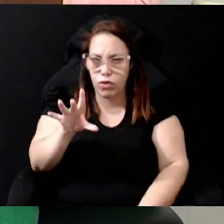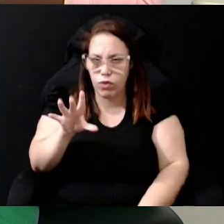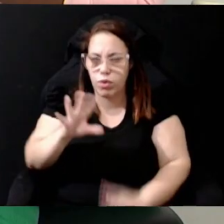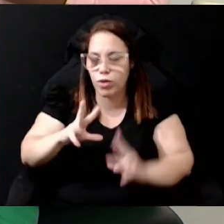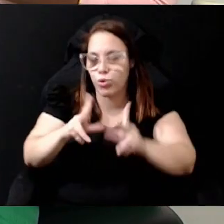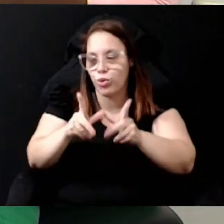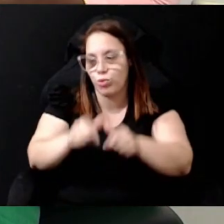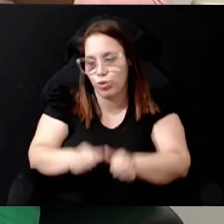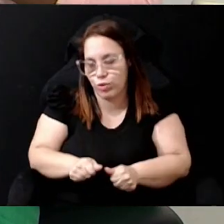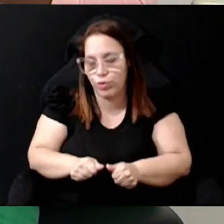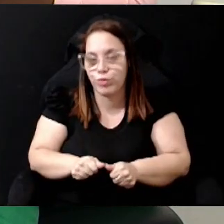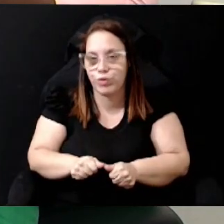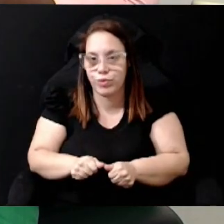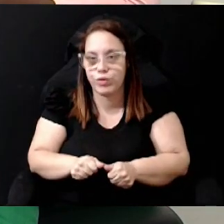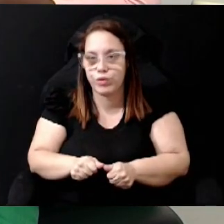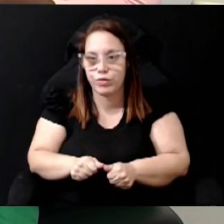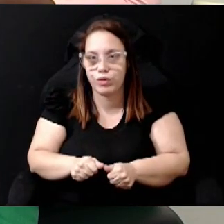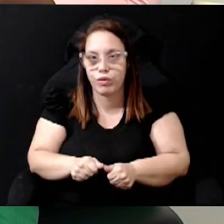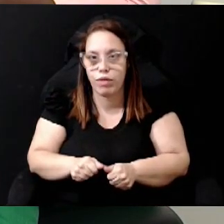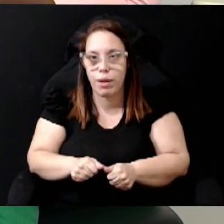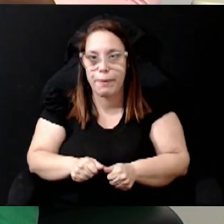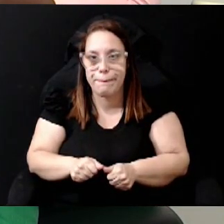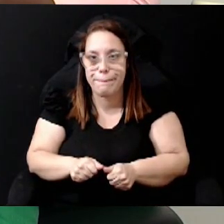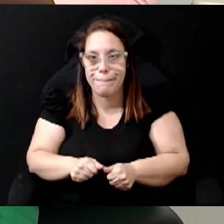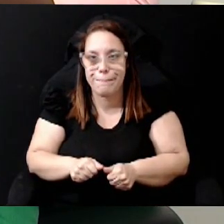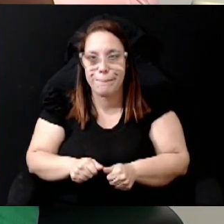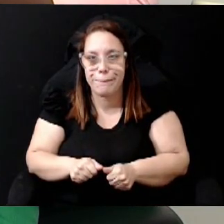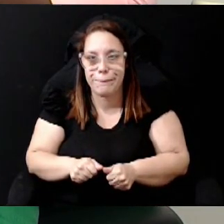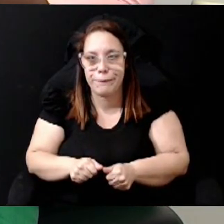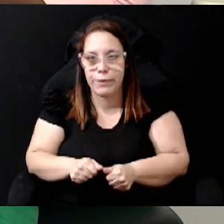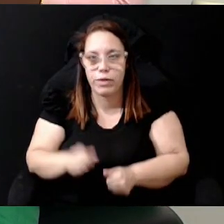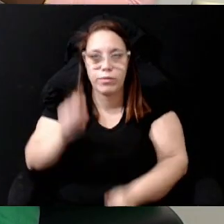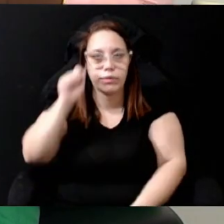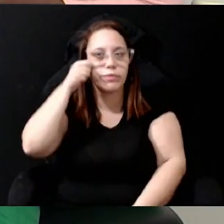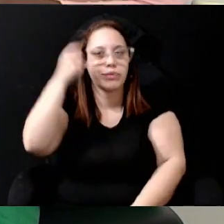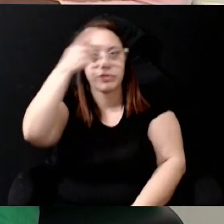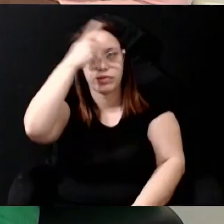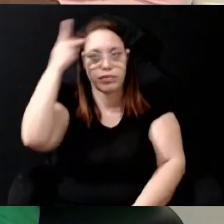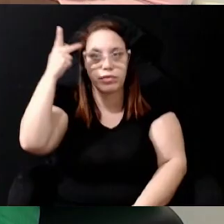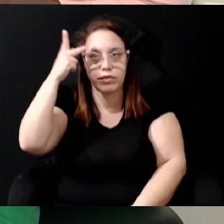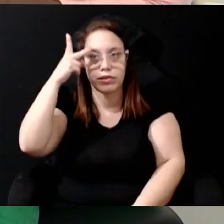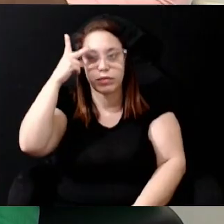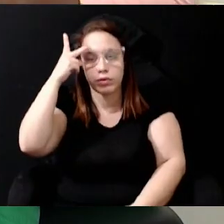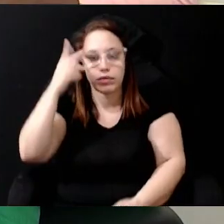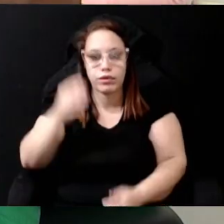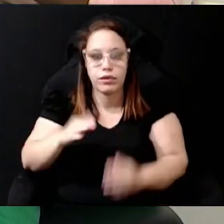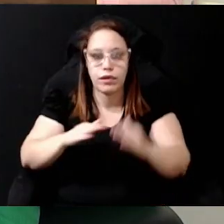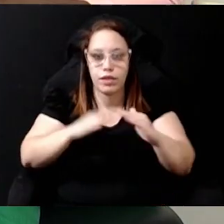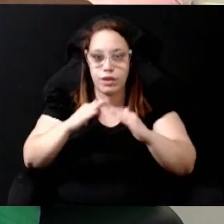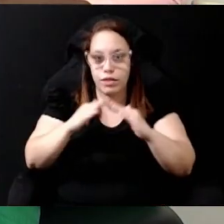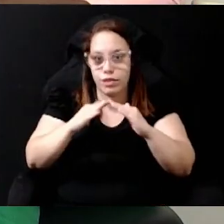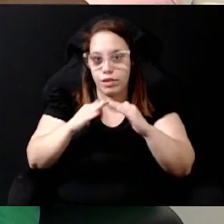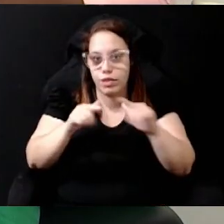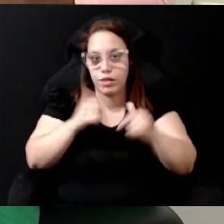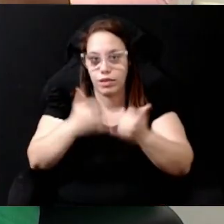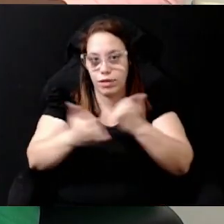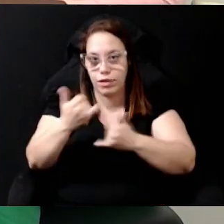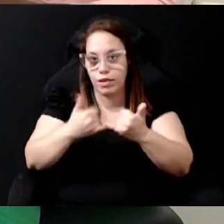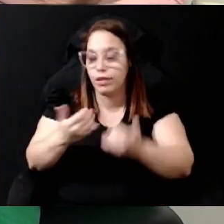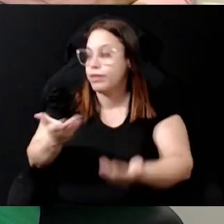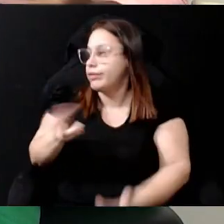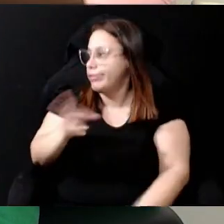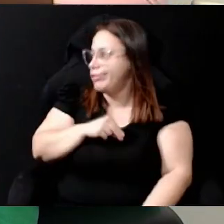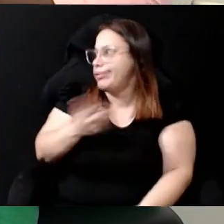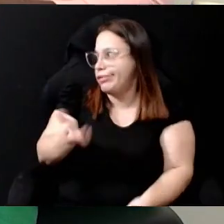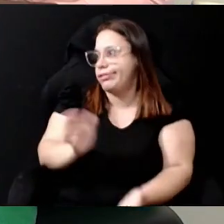materialidades. E não é só para a criança negra, é para todo mundo, né? Porque a gente tem famílias que são formadas por pessoas negras, né? Então, quando um menino e uma menina vão brincar de casinha, por